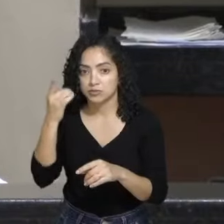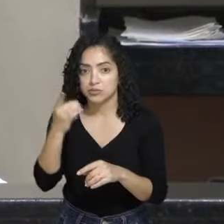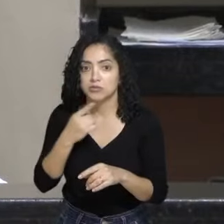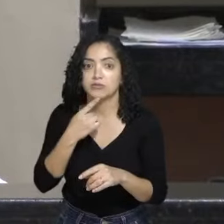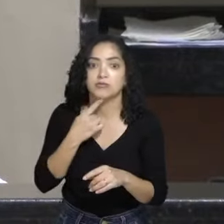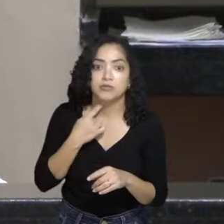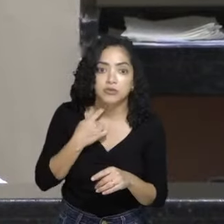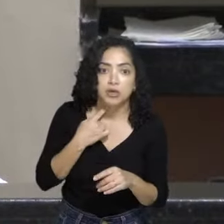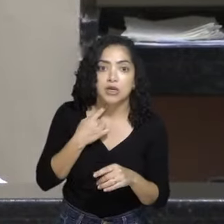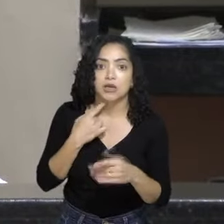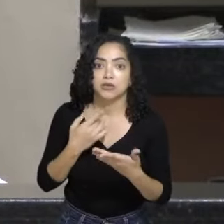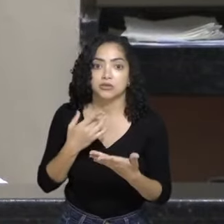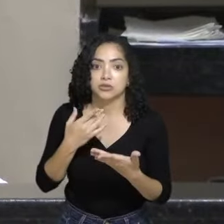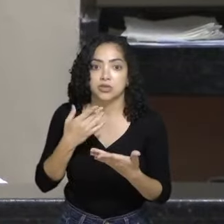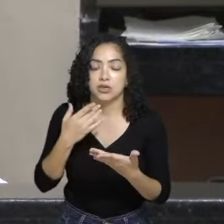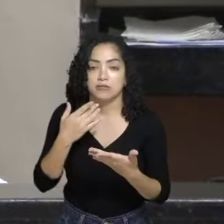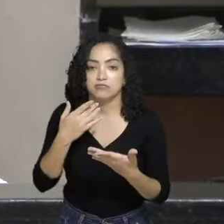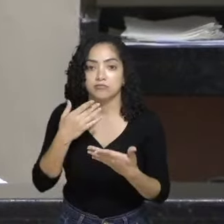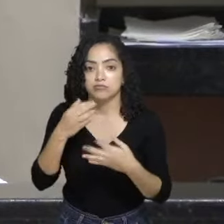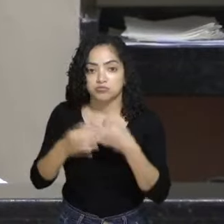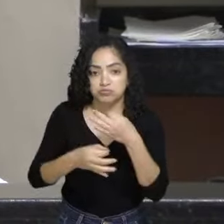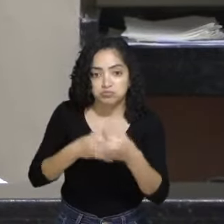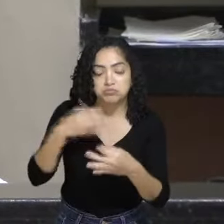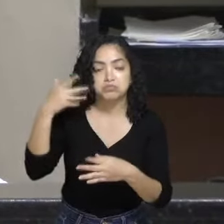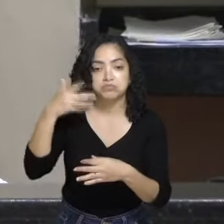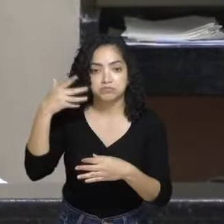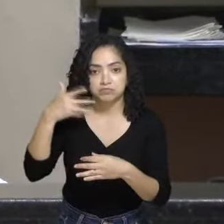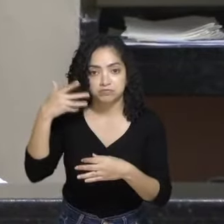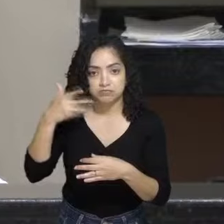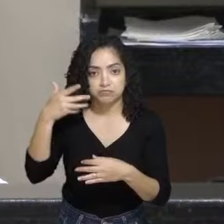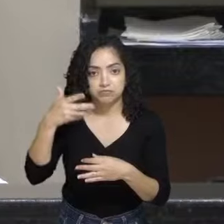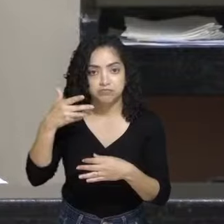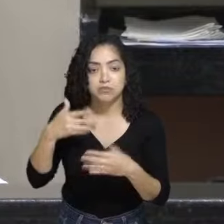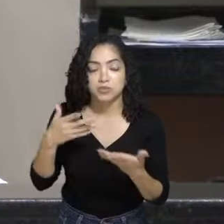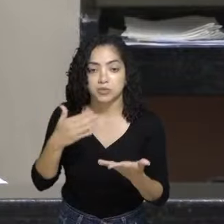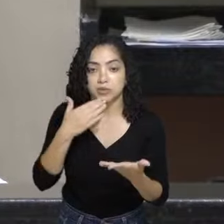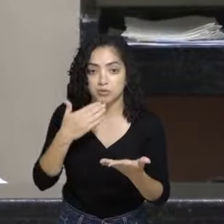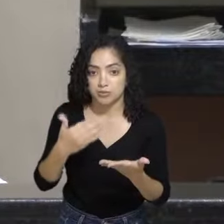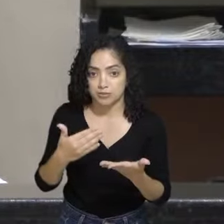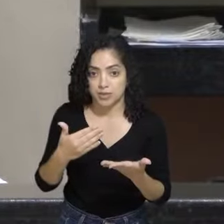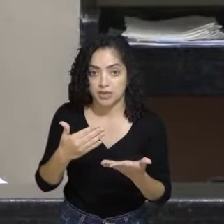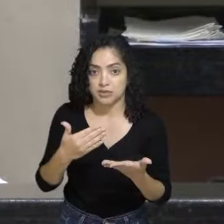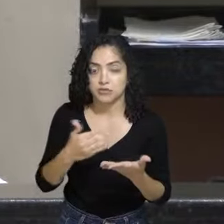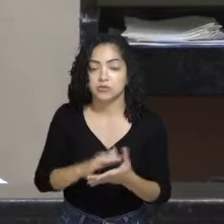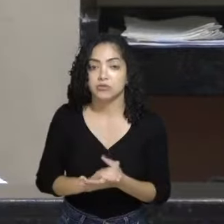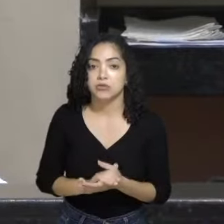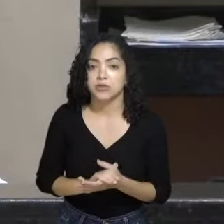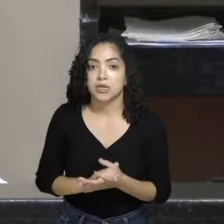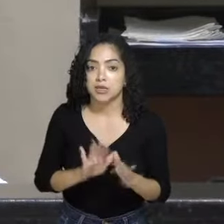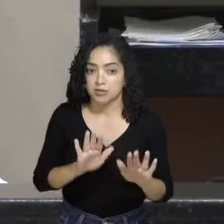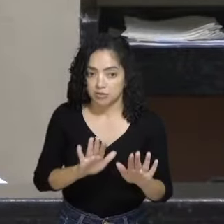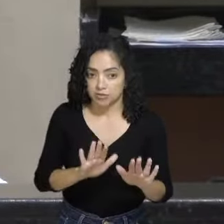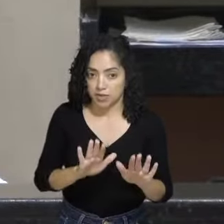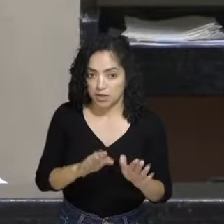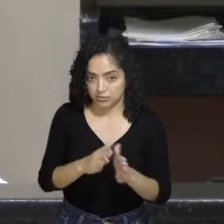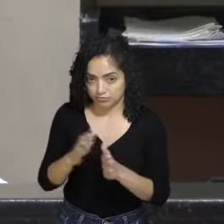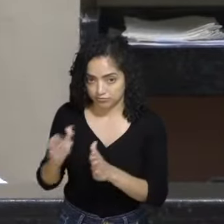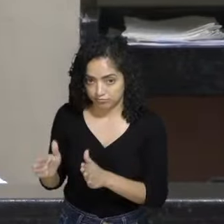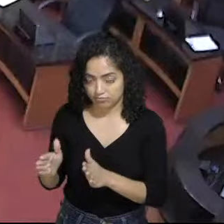fazer algumas palavras de encerramento e felicitações nesta reta final. Então, eu peço para que essas manifestações fiquem para o passo seguinte.